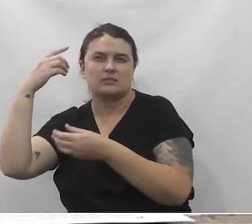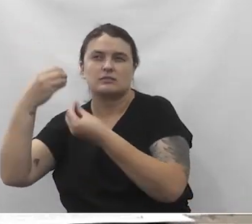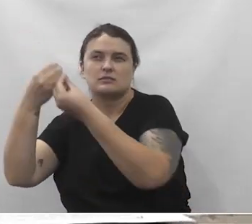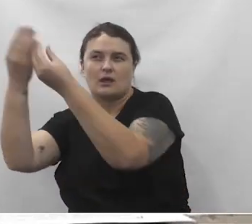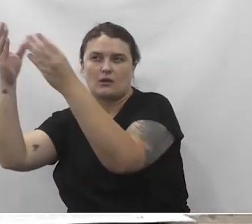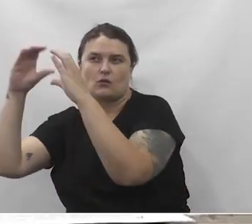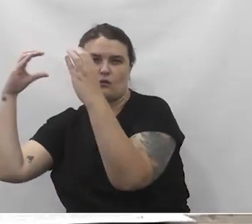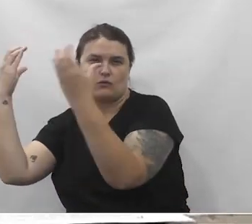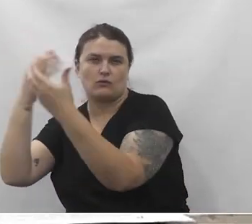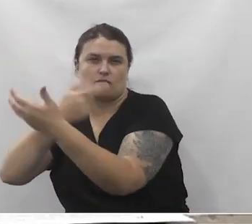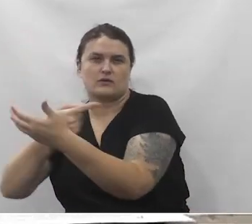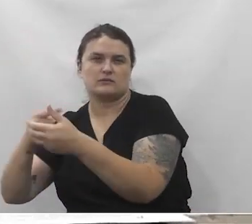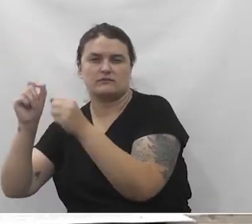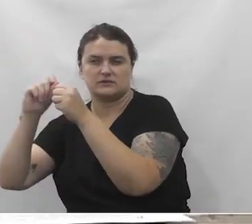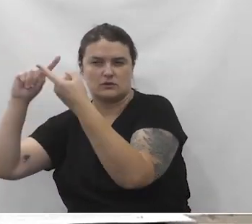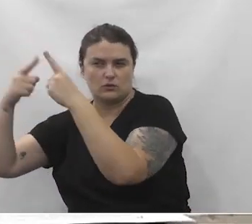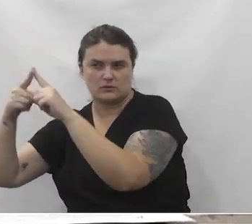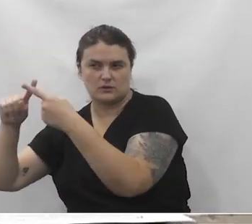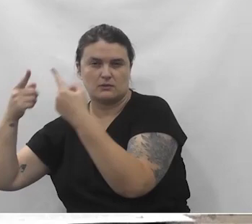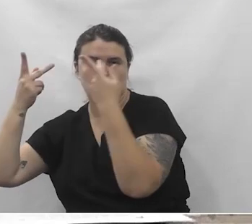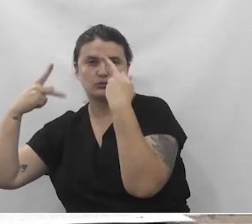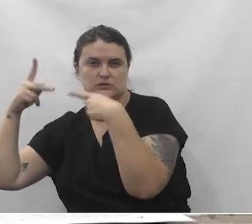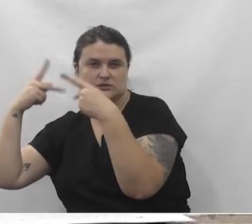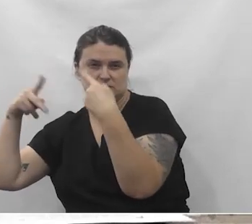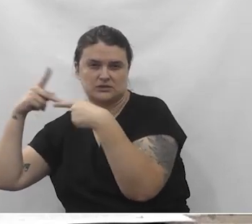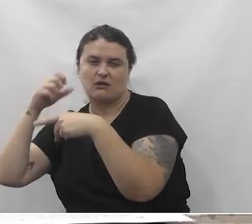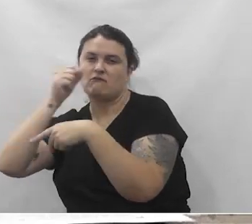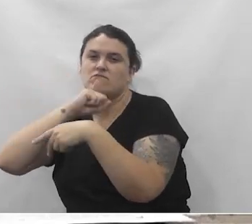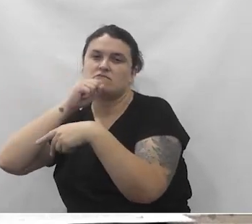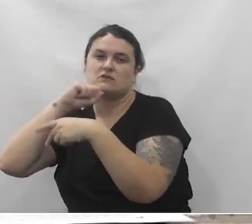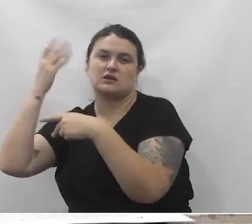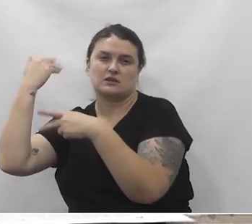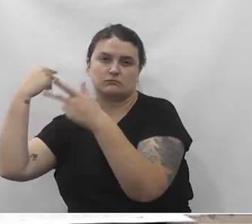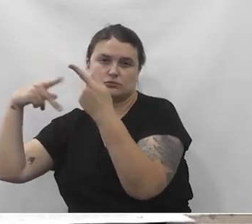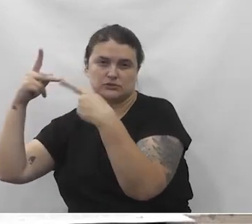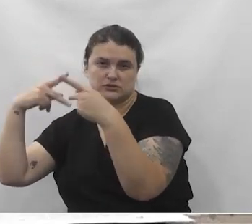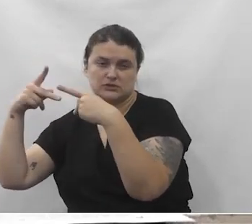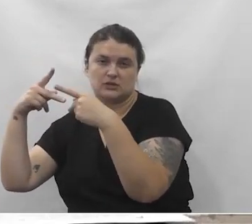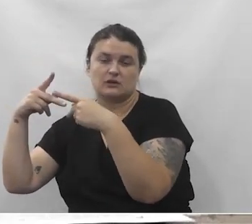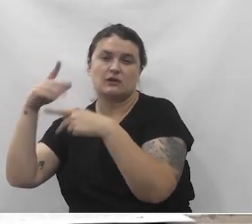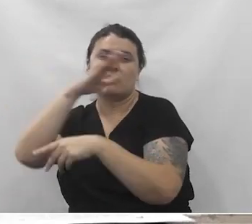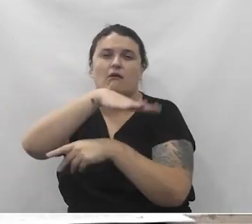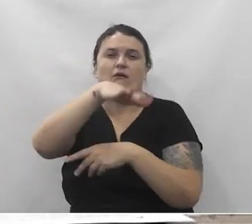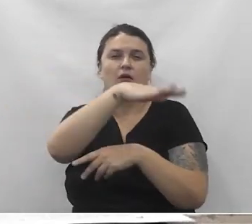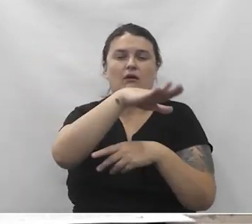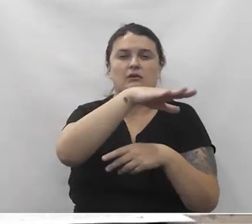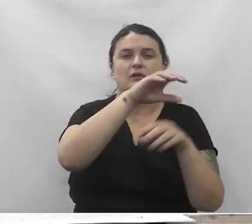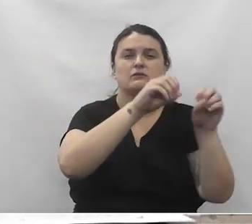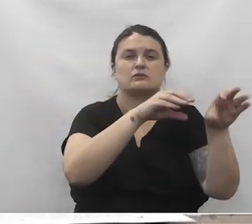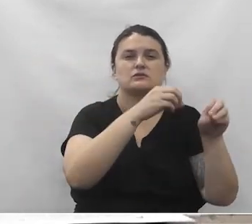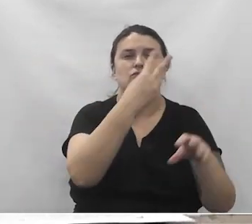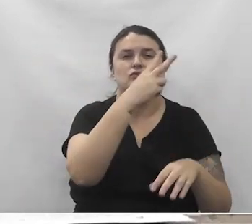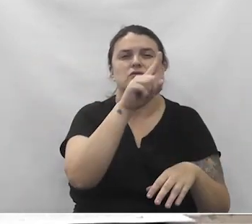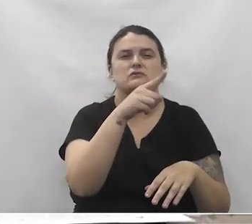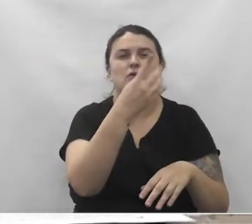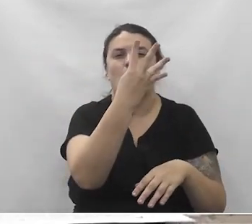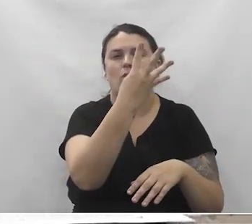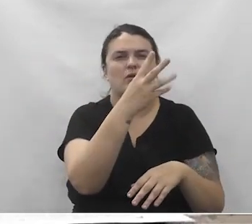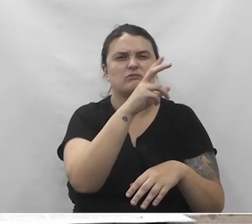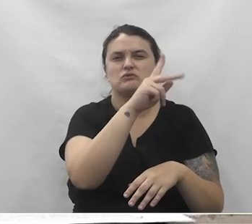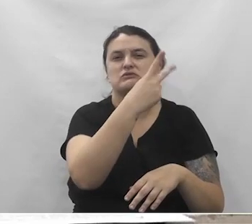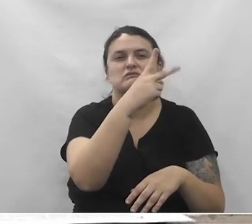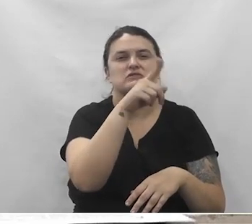parlamentares para fazer aqueles conchavos políticos da velha política né e dois nem